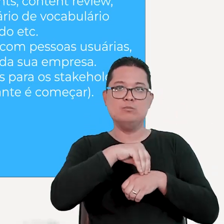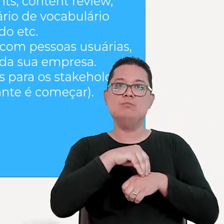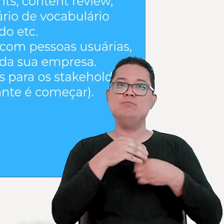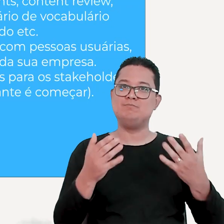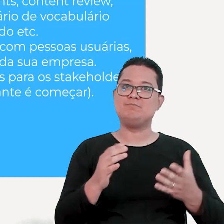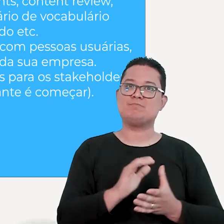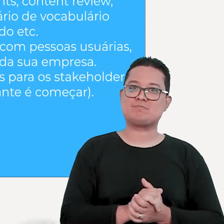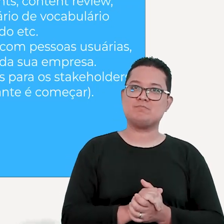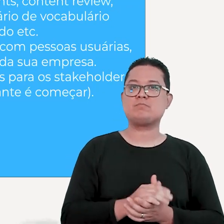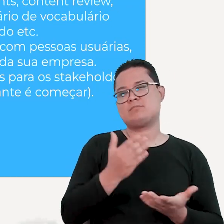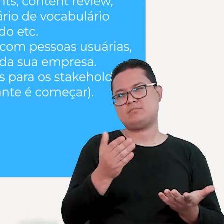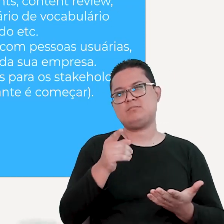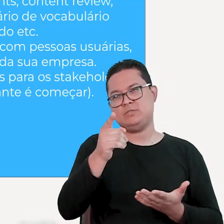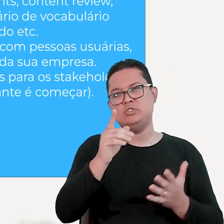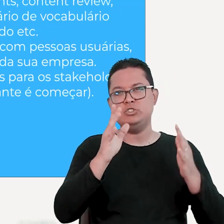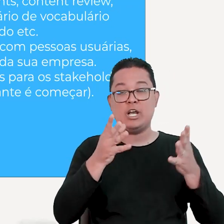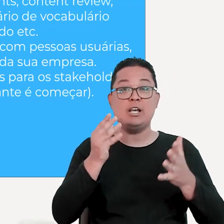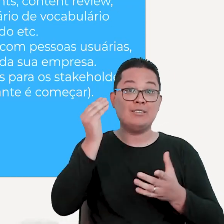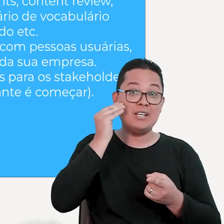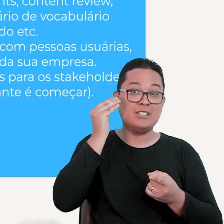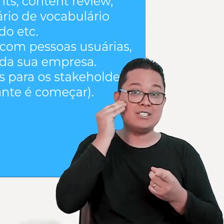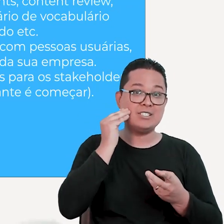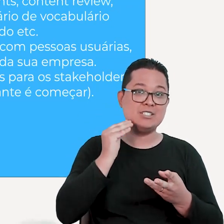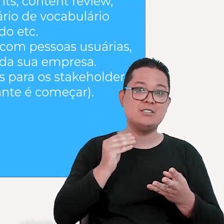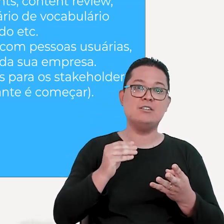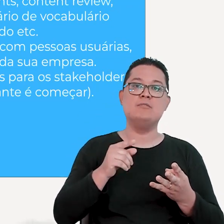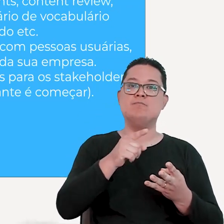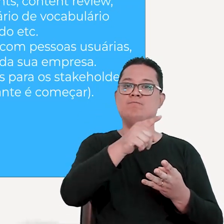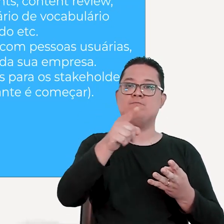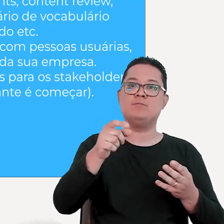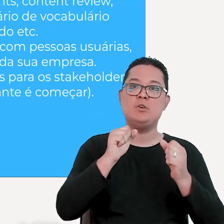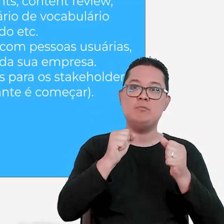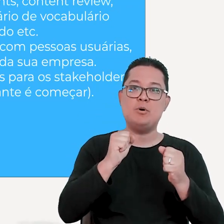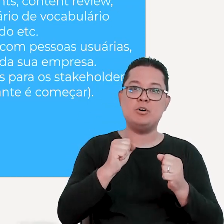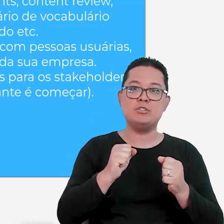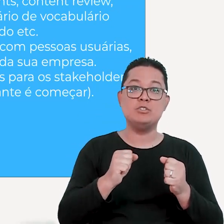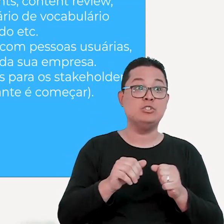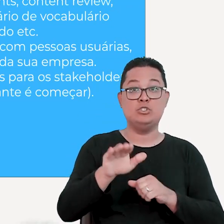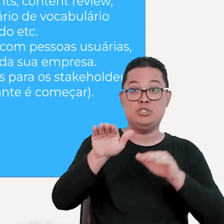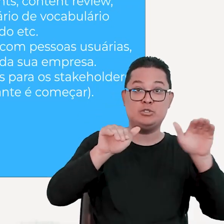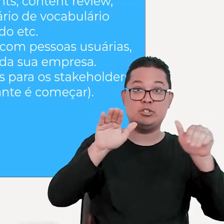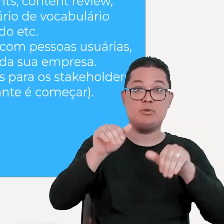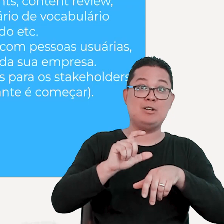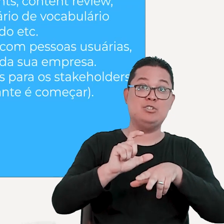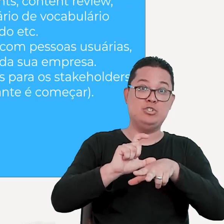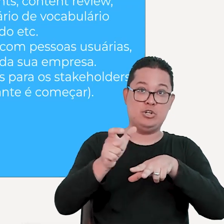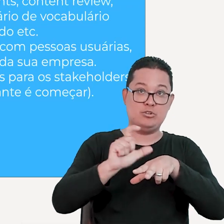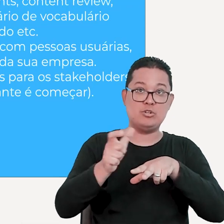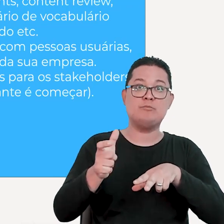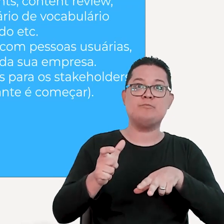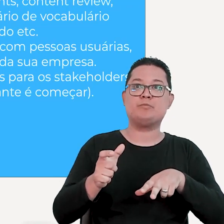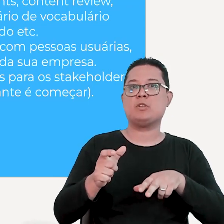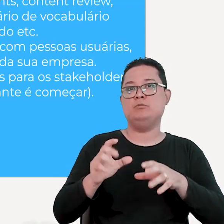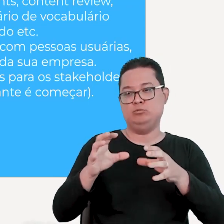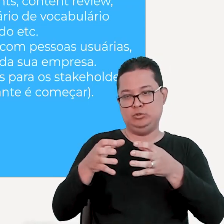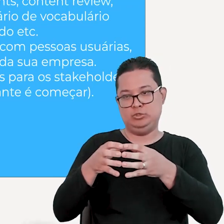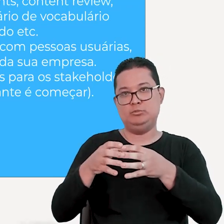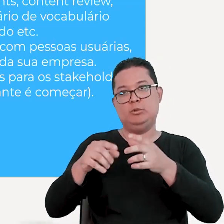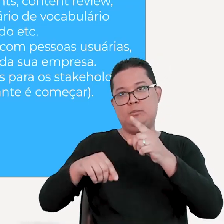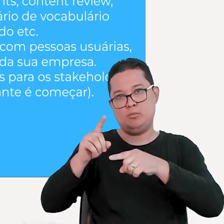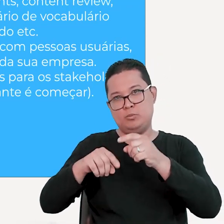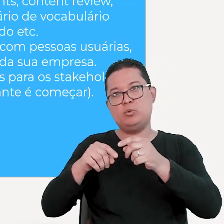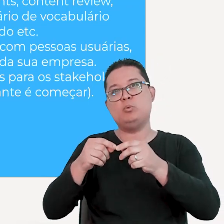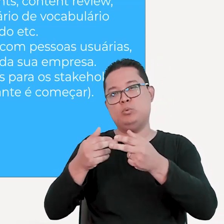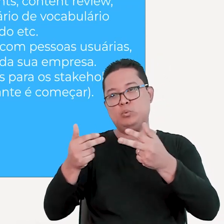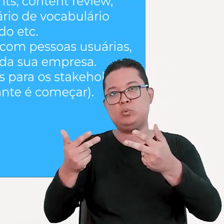trazer esses insights, apresente esses resultados, esses insights para os stakeholders, para o time de produto, negócio, para ele ver que o